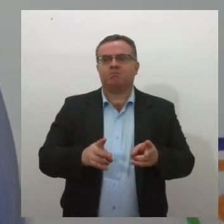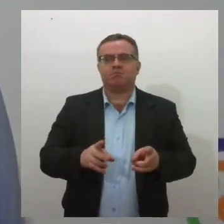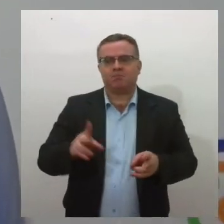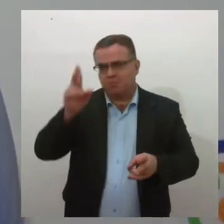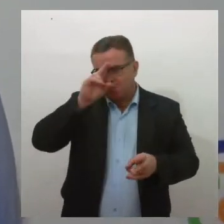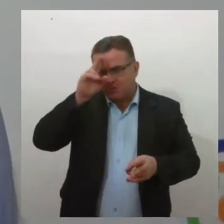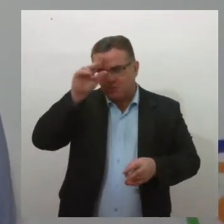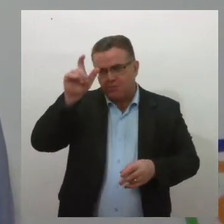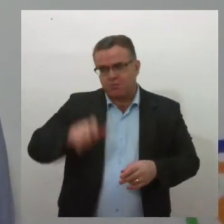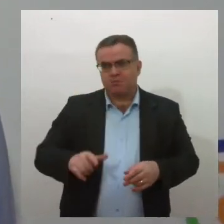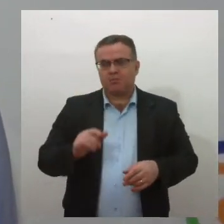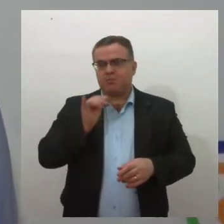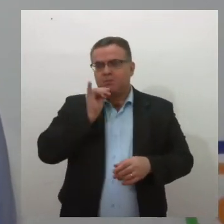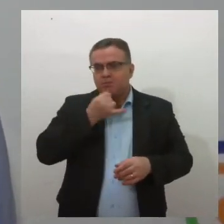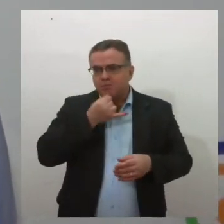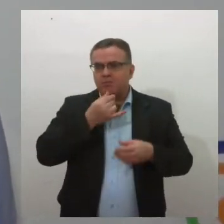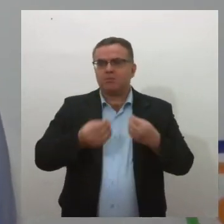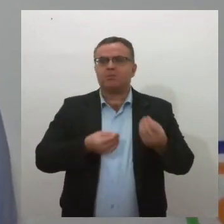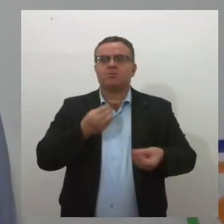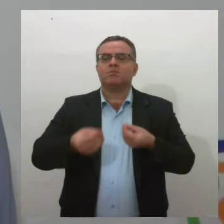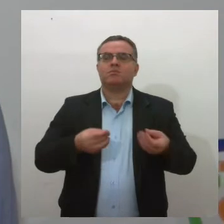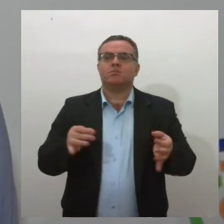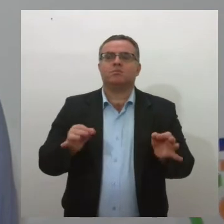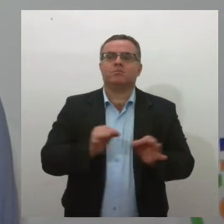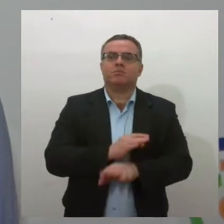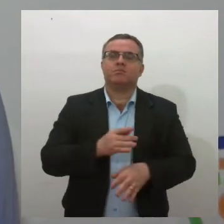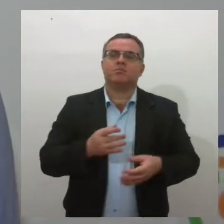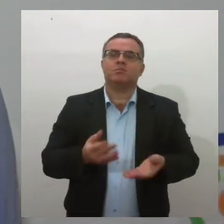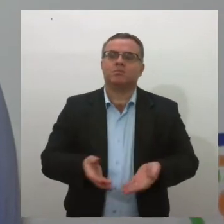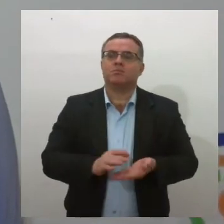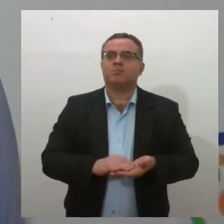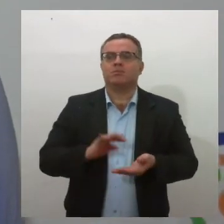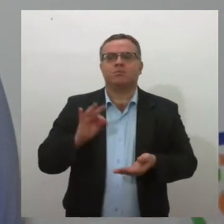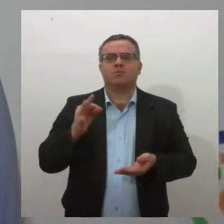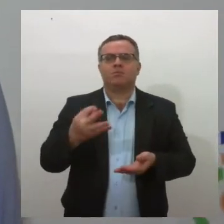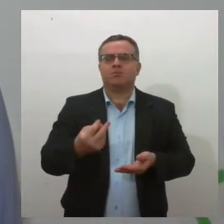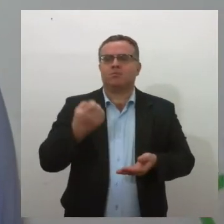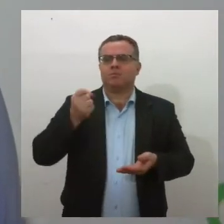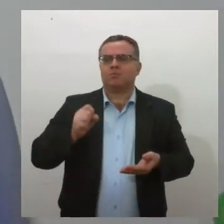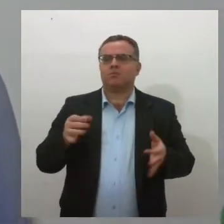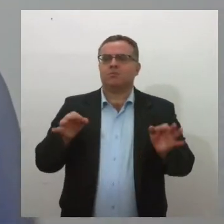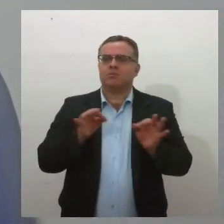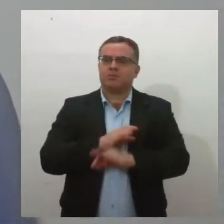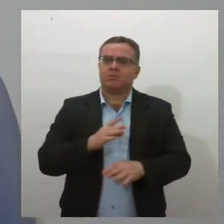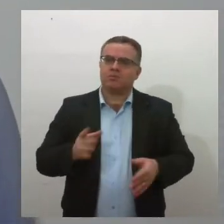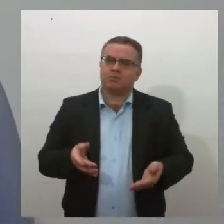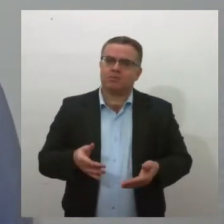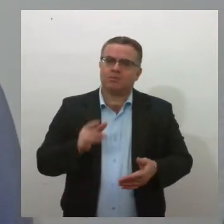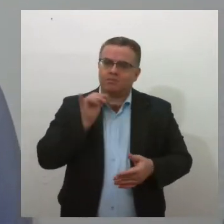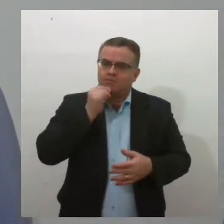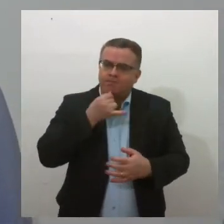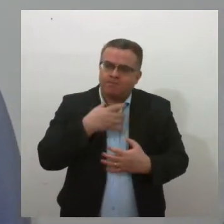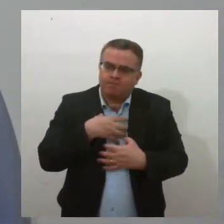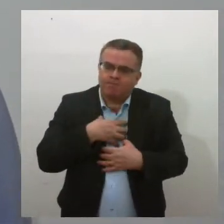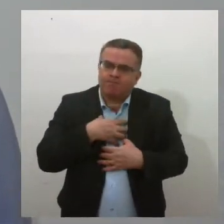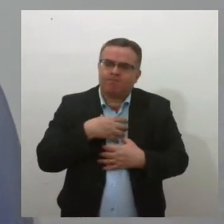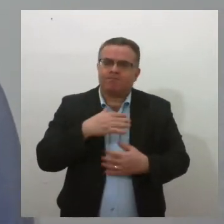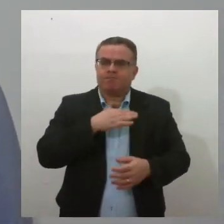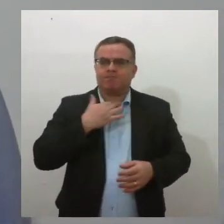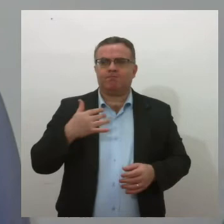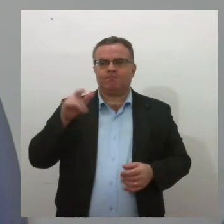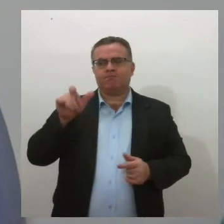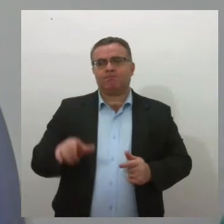Então é muito triste para o povo sergipano, para todos nós sergipanos. Eu estou muito triste hoje com a perda do